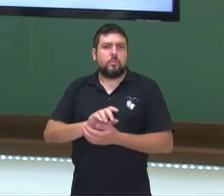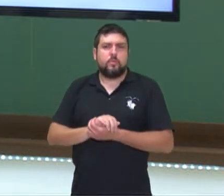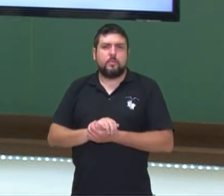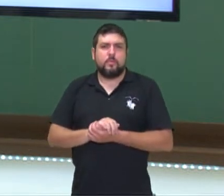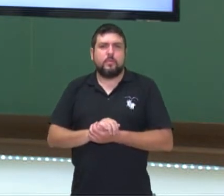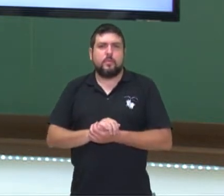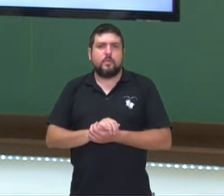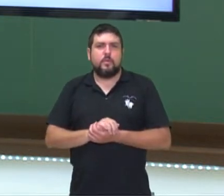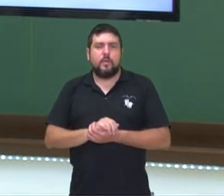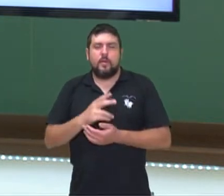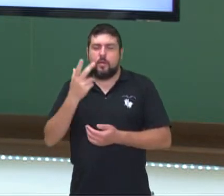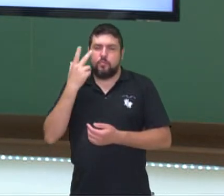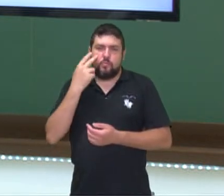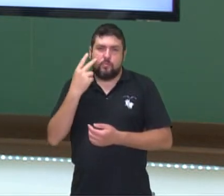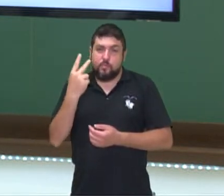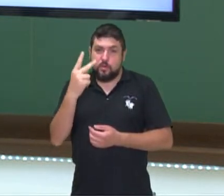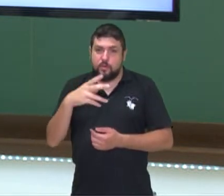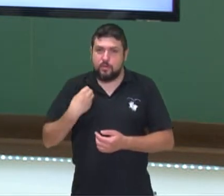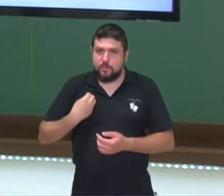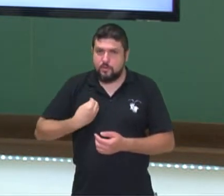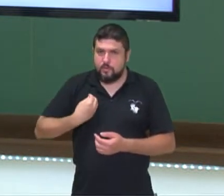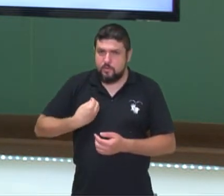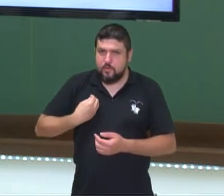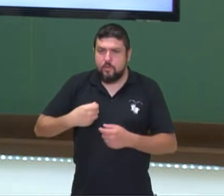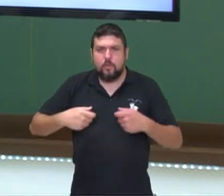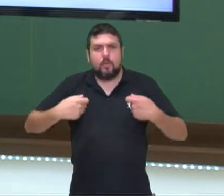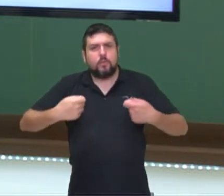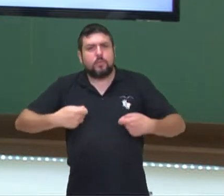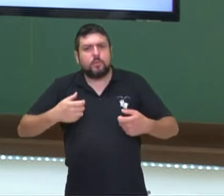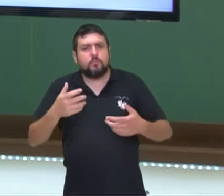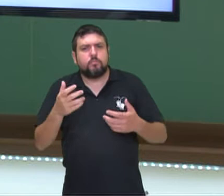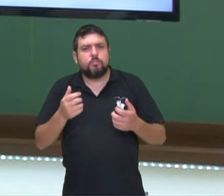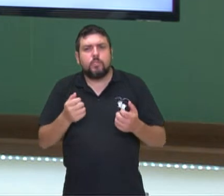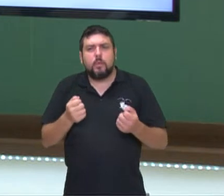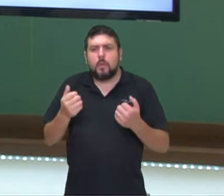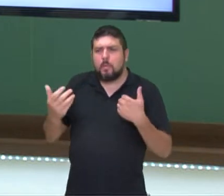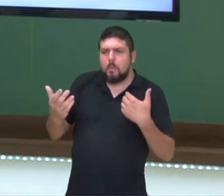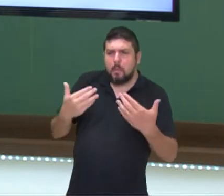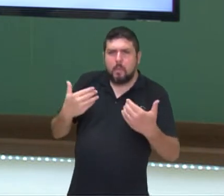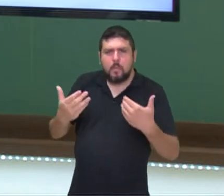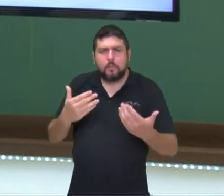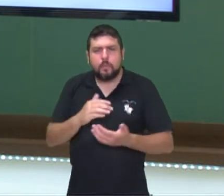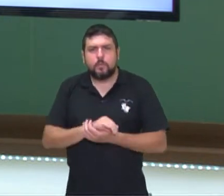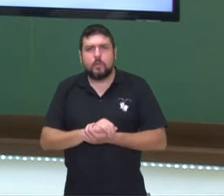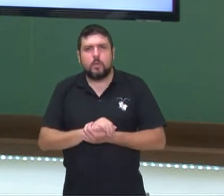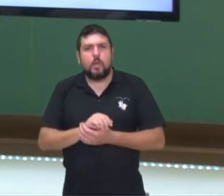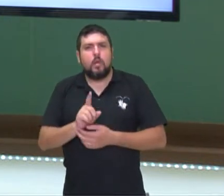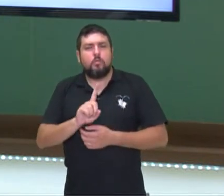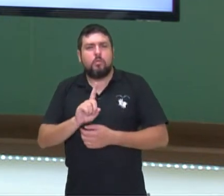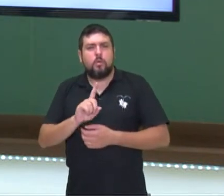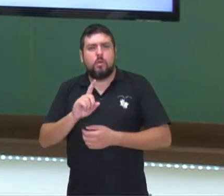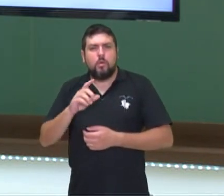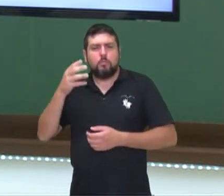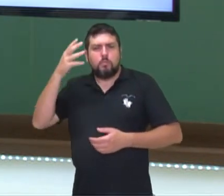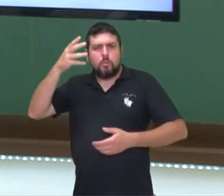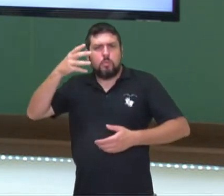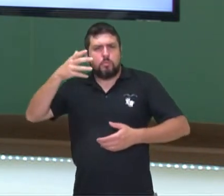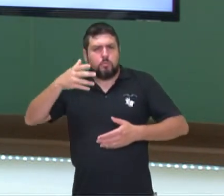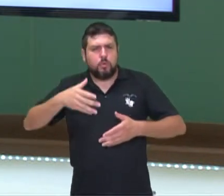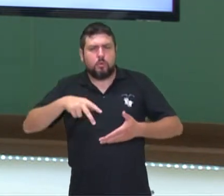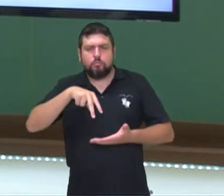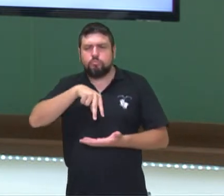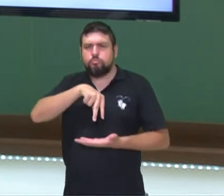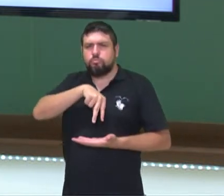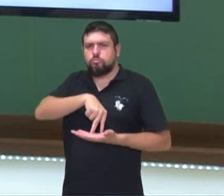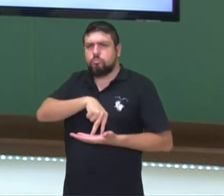precisa fazer discursos? E não só aqueles discursos em que você se veste bem, fala bonito, momentos em que